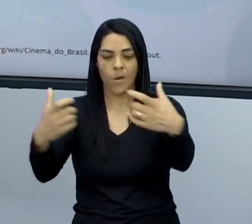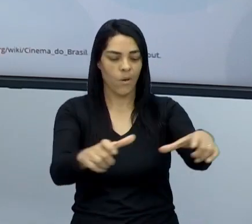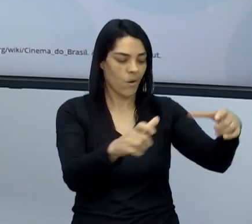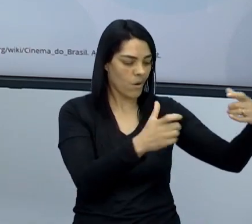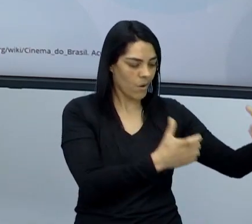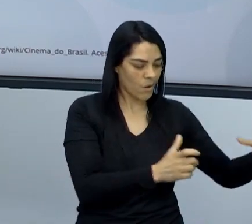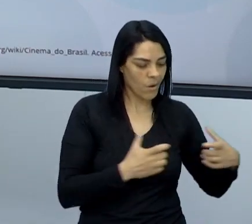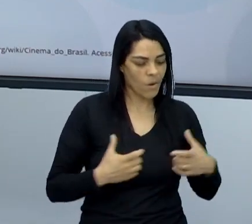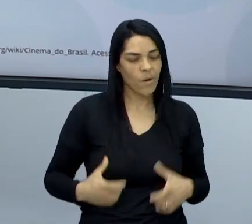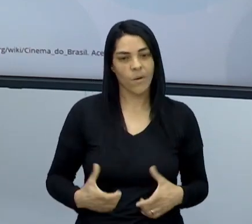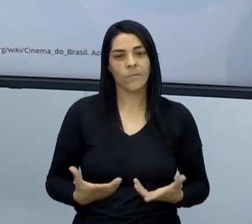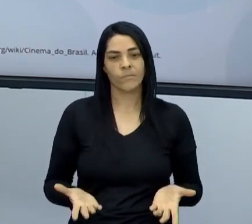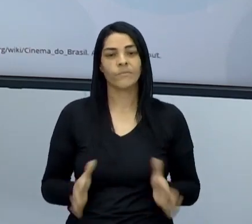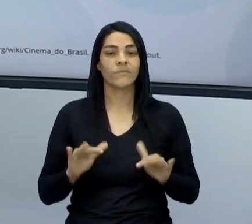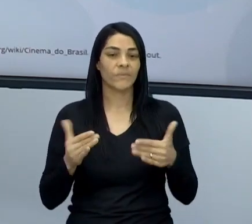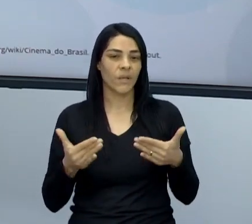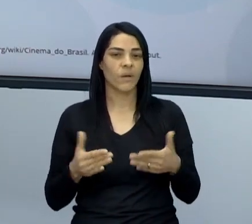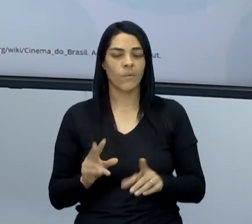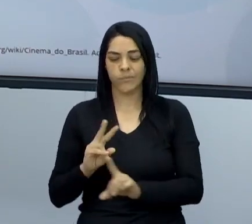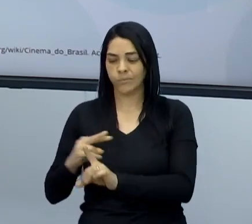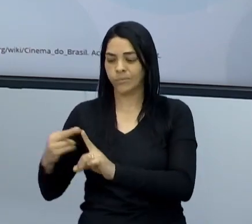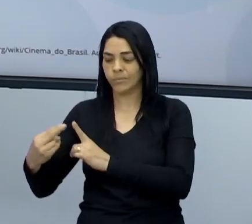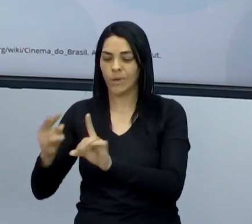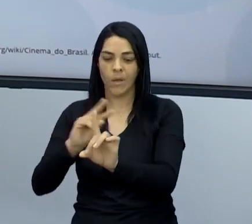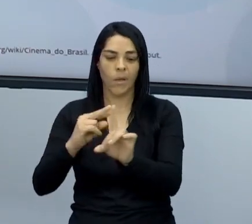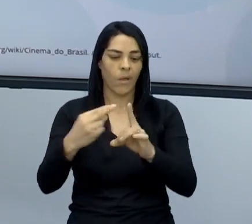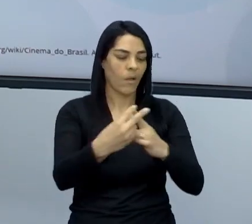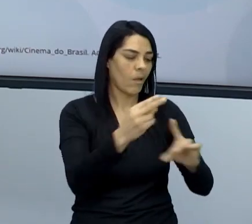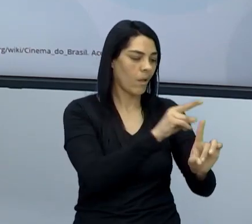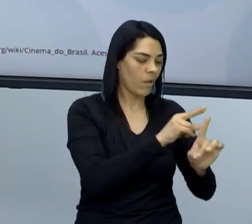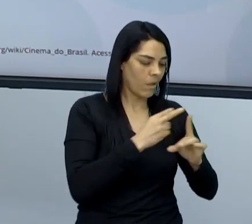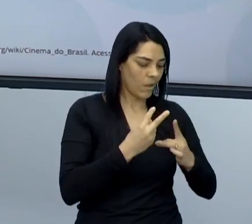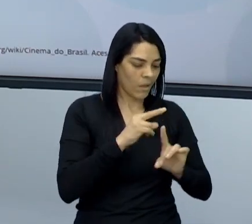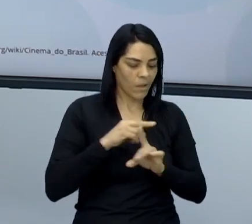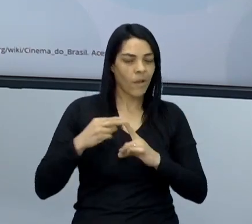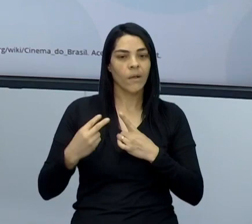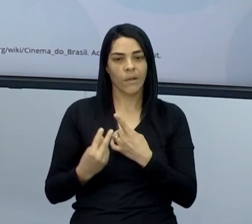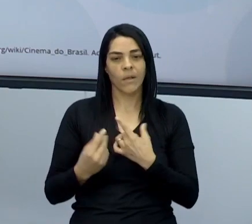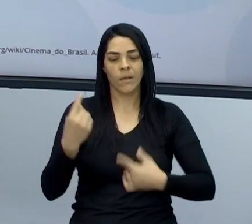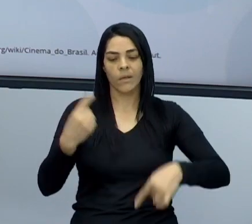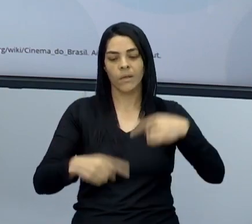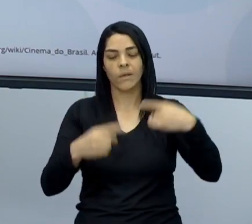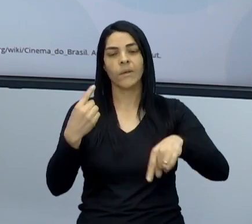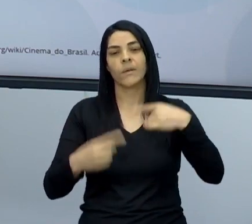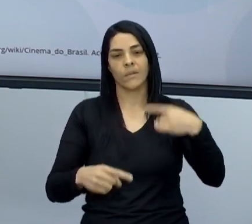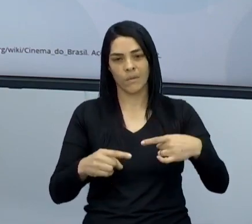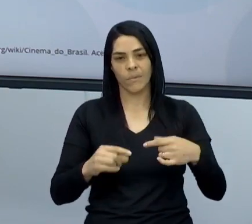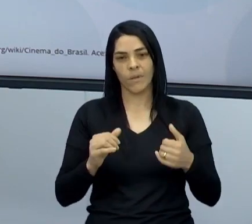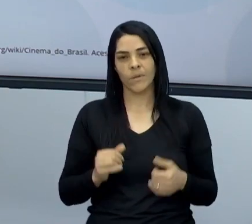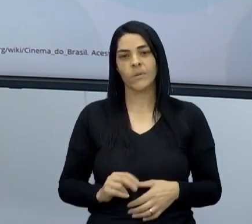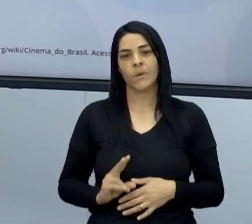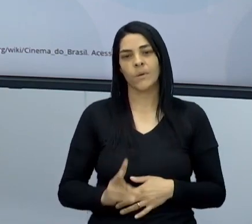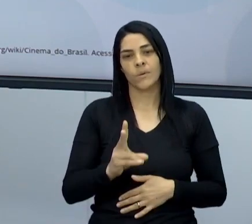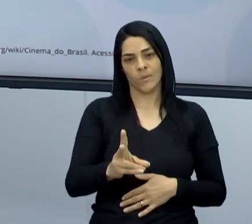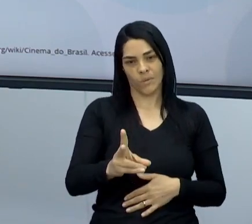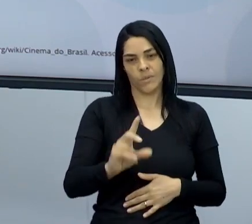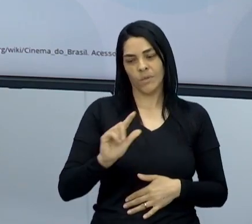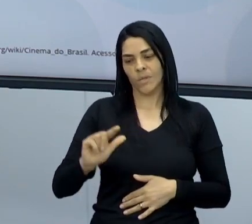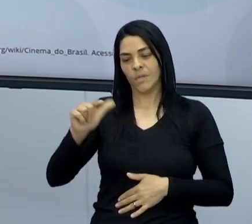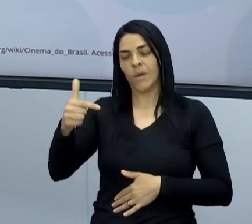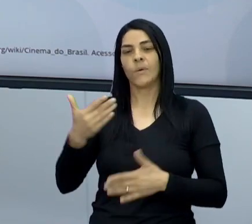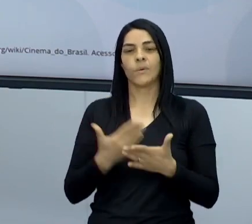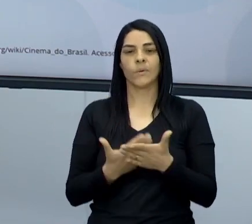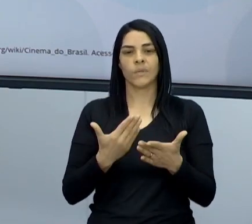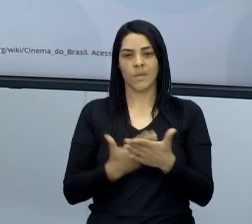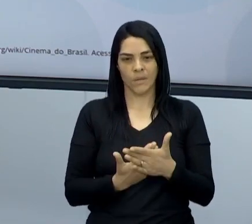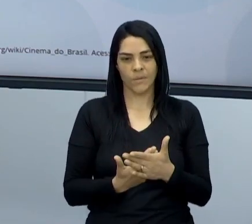de um carioca. Então, é esse debate que dá margem ao que nós vamos continuar na próxima aula. A Embrafilme é uma empresa